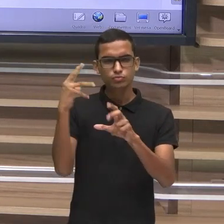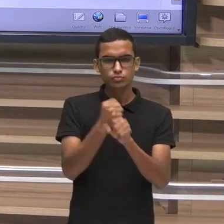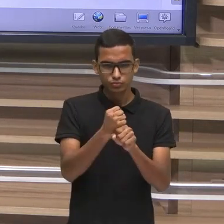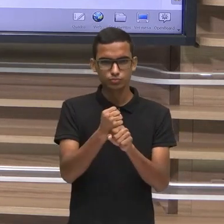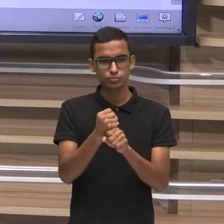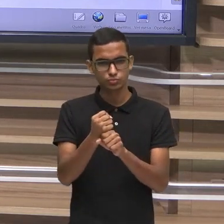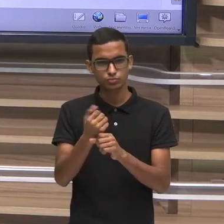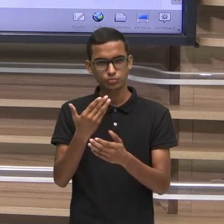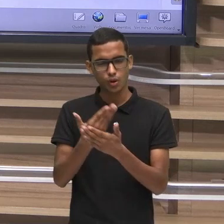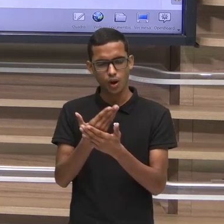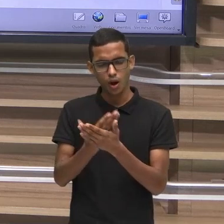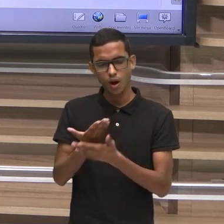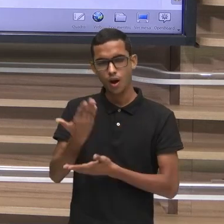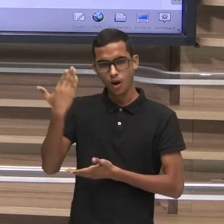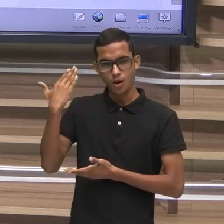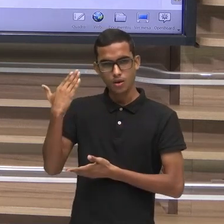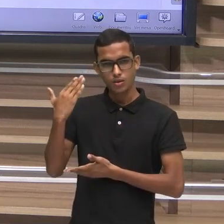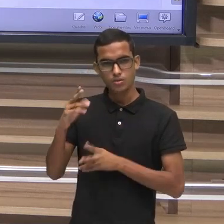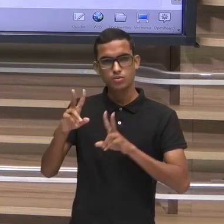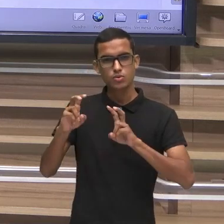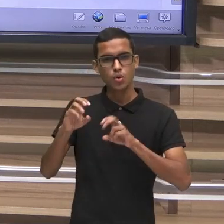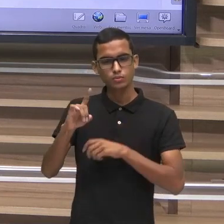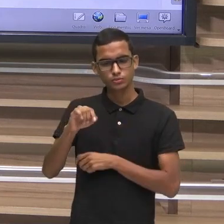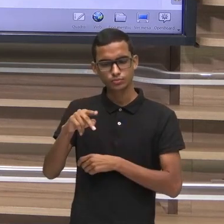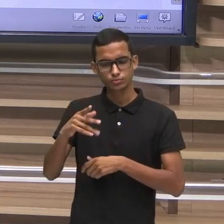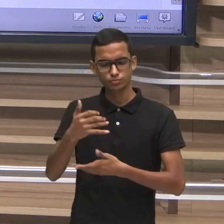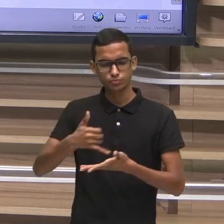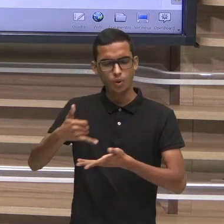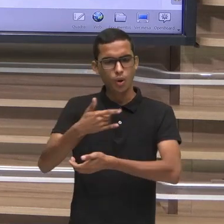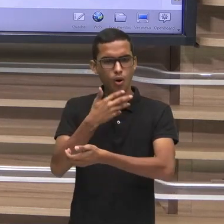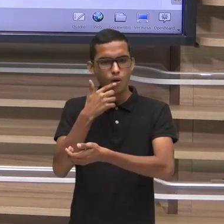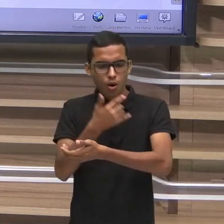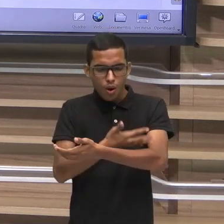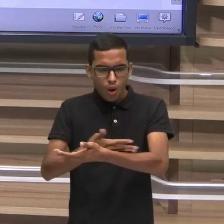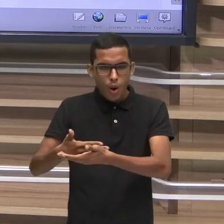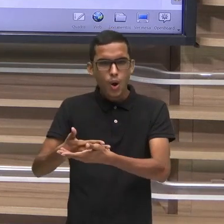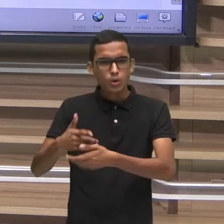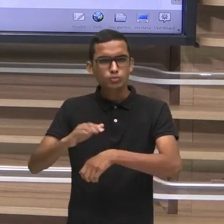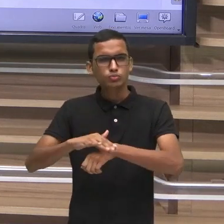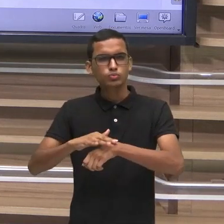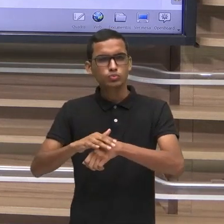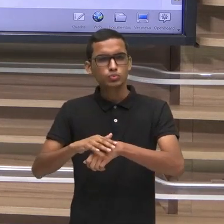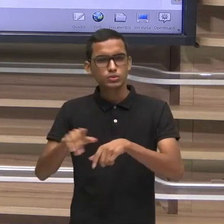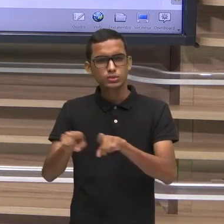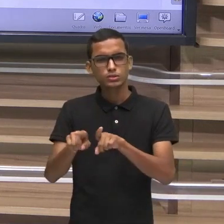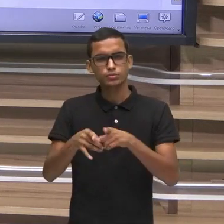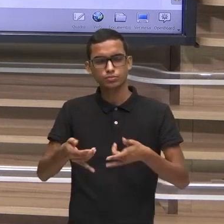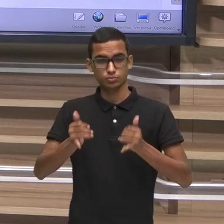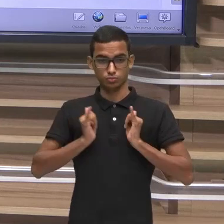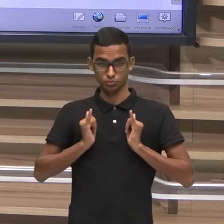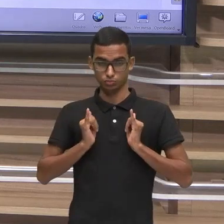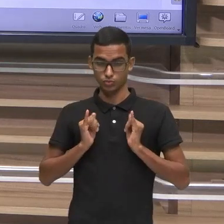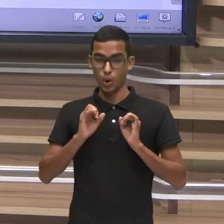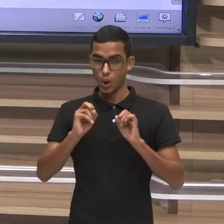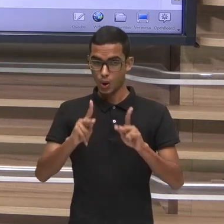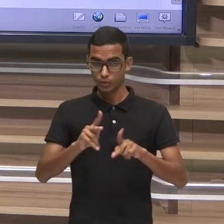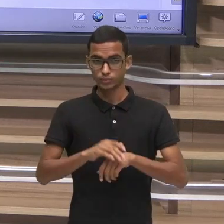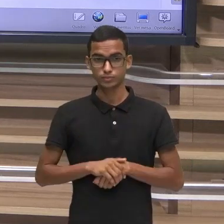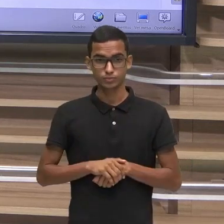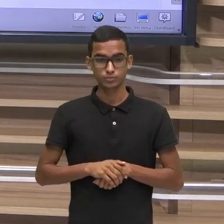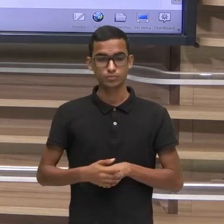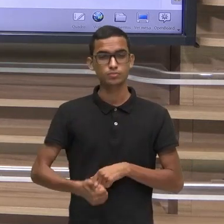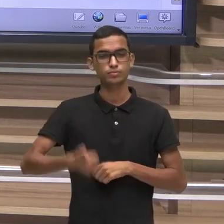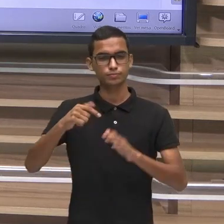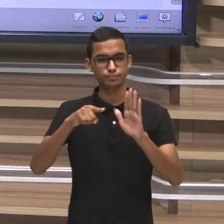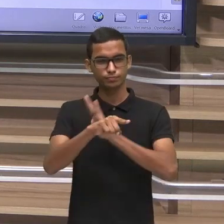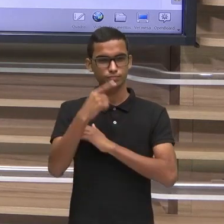falou sobre dislipidemias, sobre doenças relacionadas ao sedentarismo, ok? E aí eu já chamo a primeira